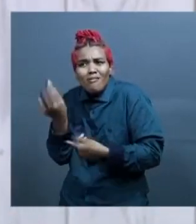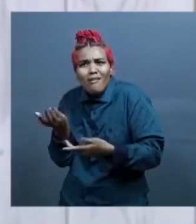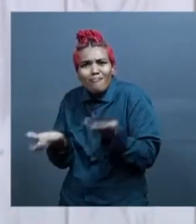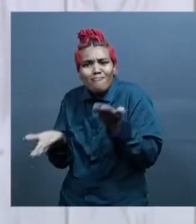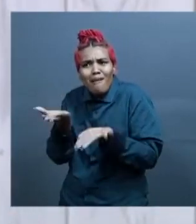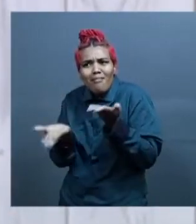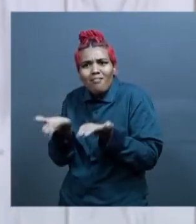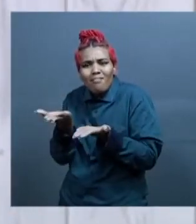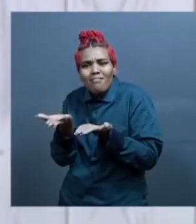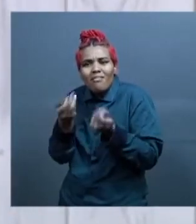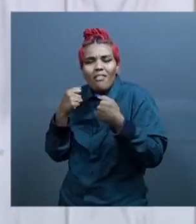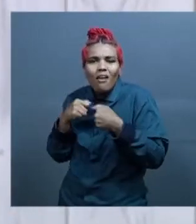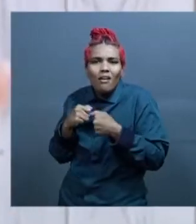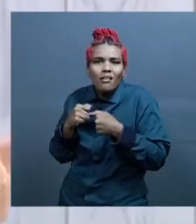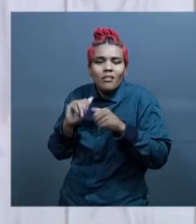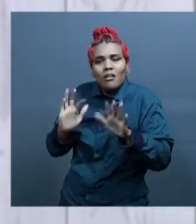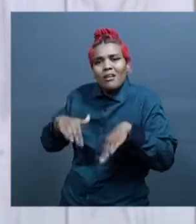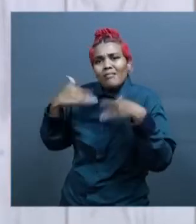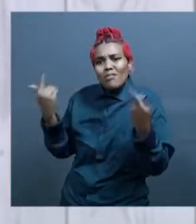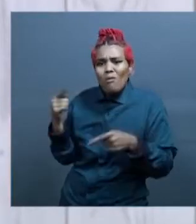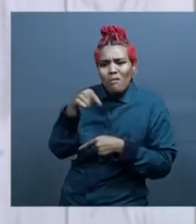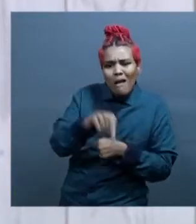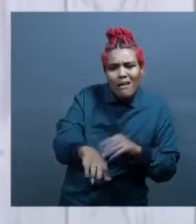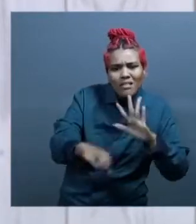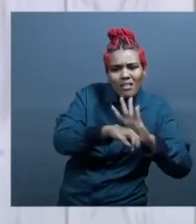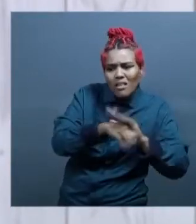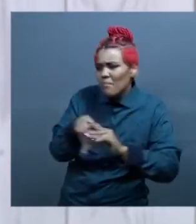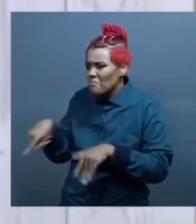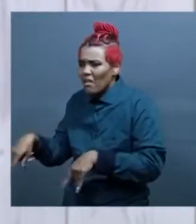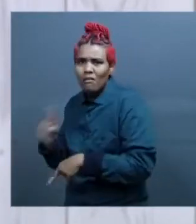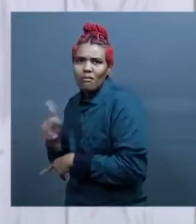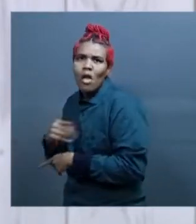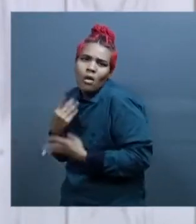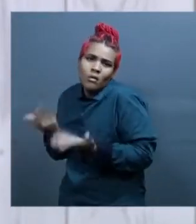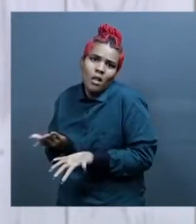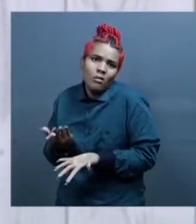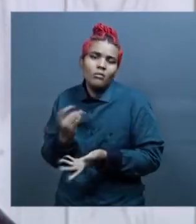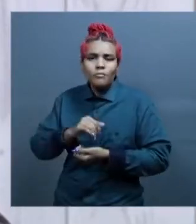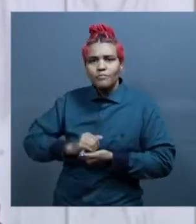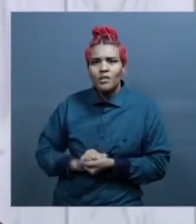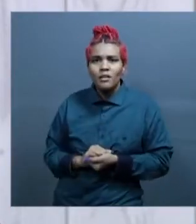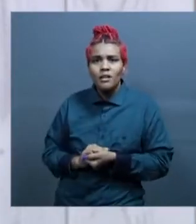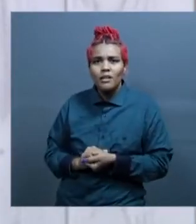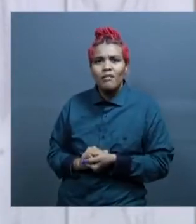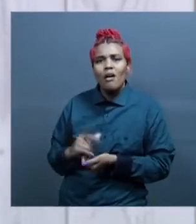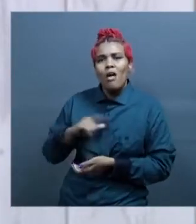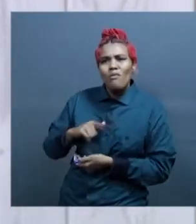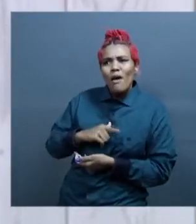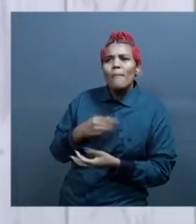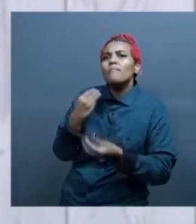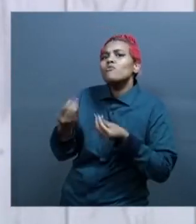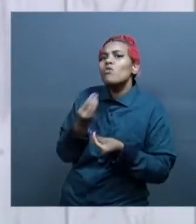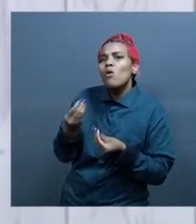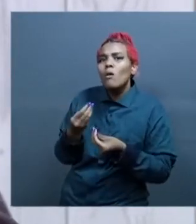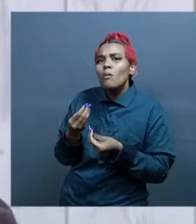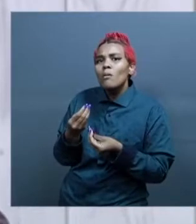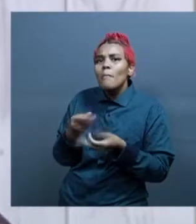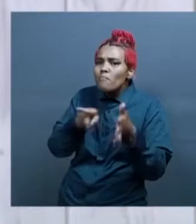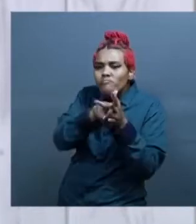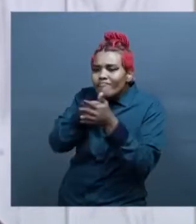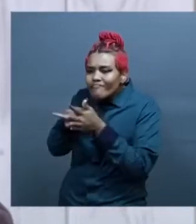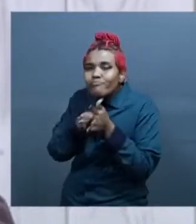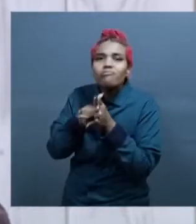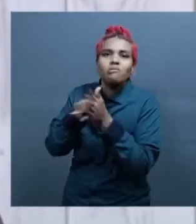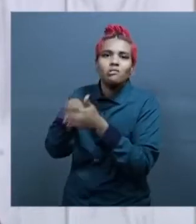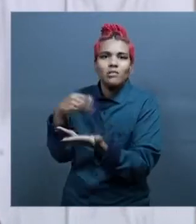consumo então não dá para dizer que um é vilão outro não agora nós temos todos os meios para poderem conduzir isso hoje não dá para